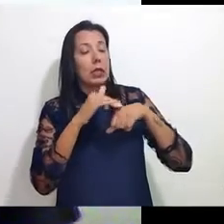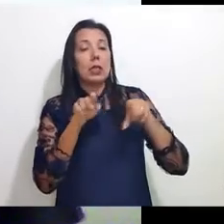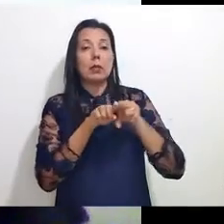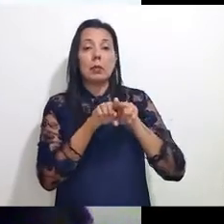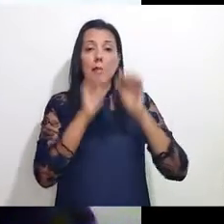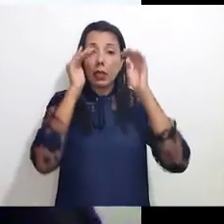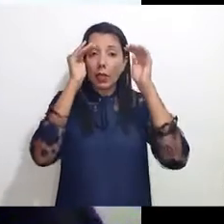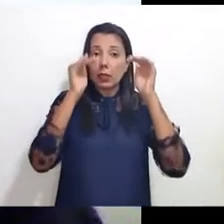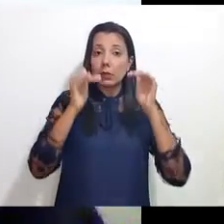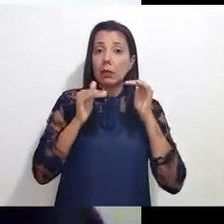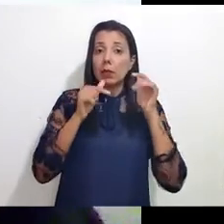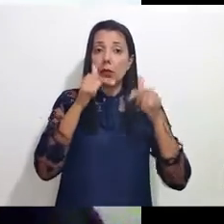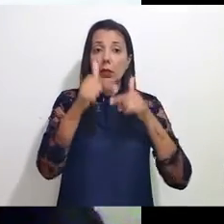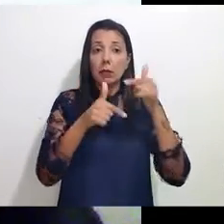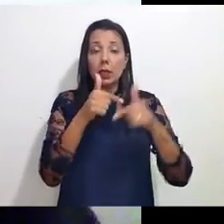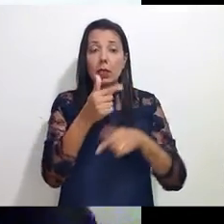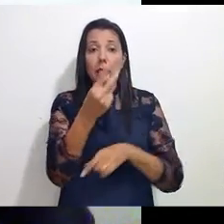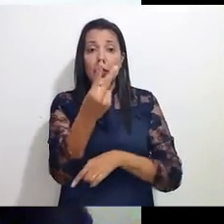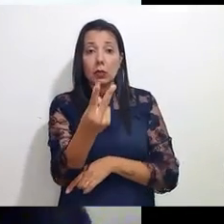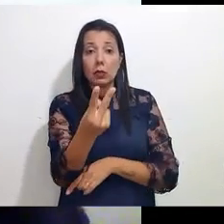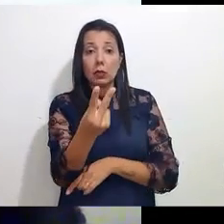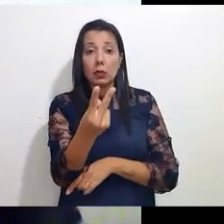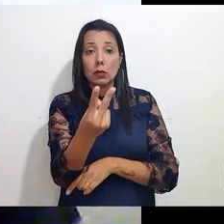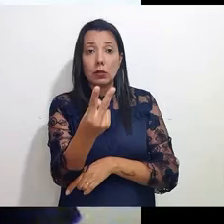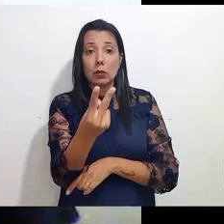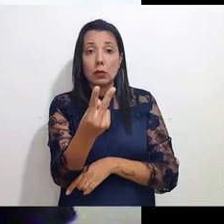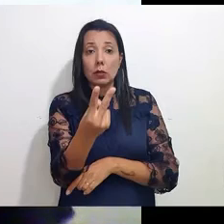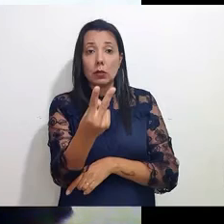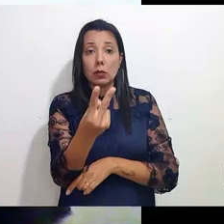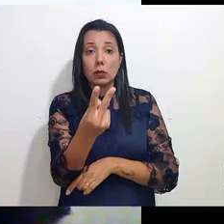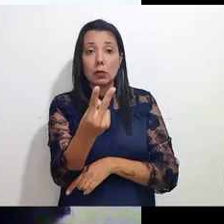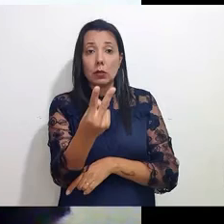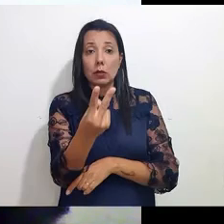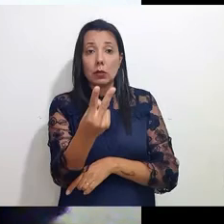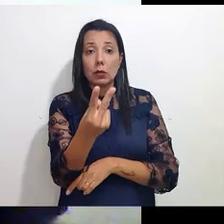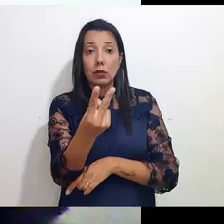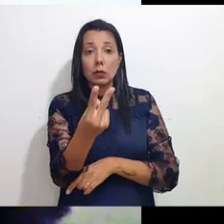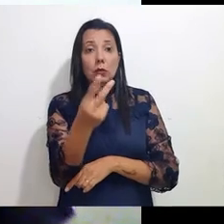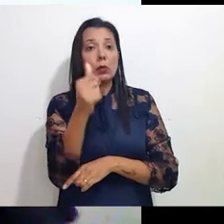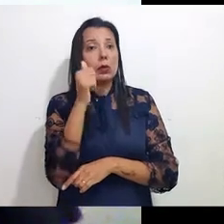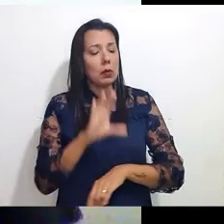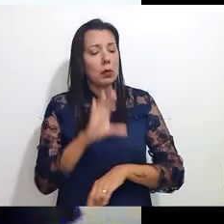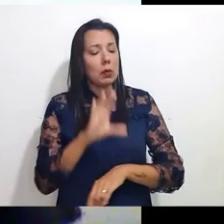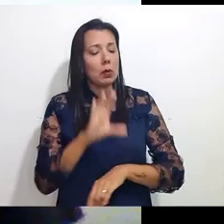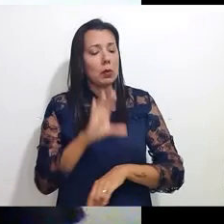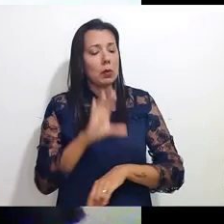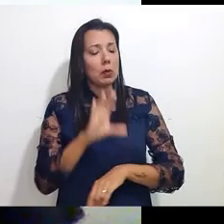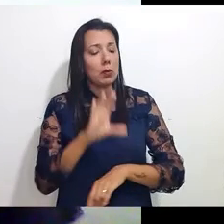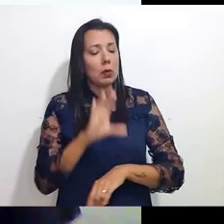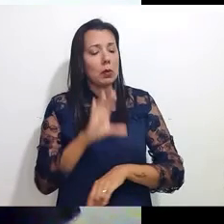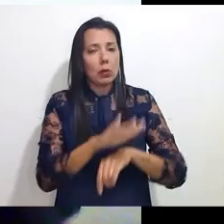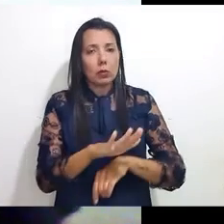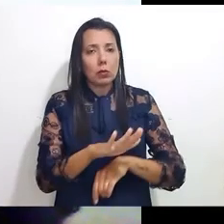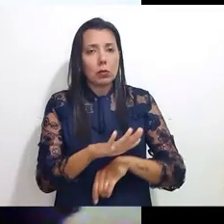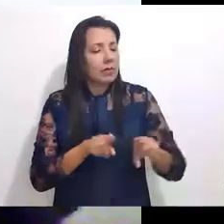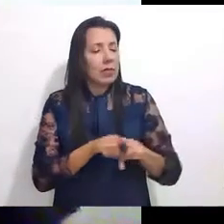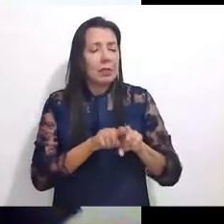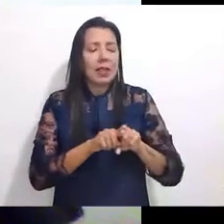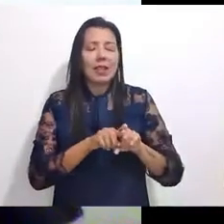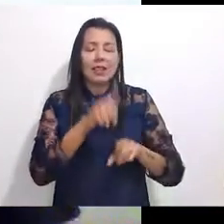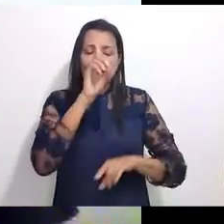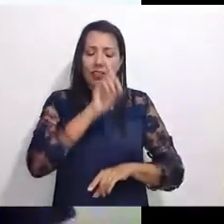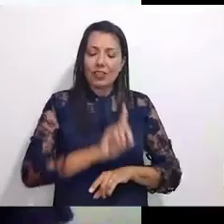duas conselheiras tutelares vêm fazendo na defesa da dignidade das nossas crianças e dos nossos adolescentes.